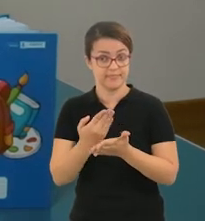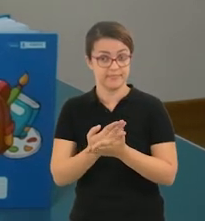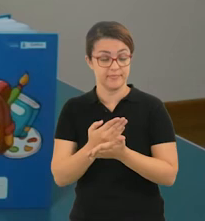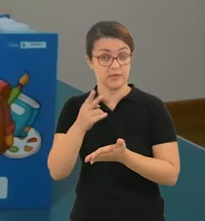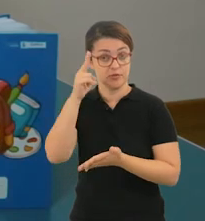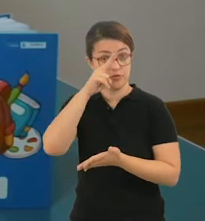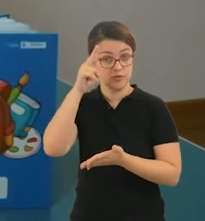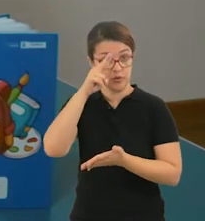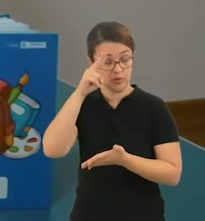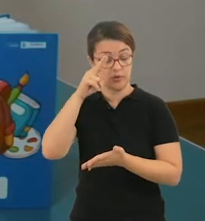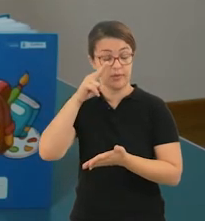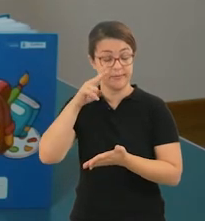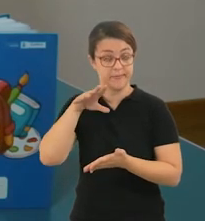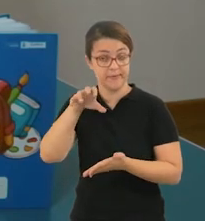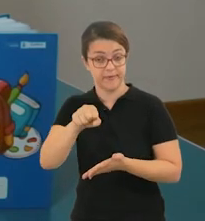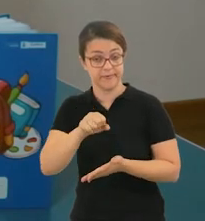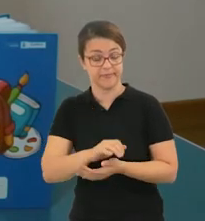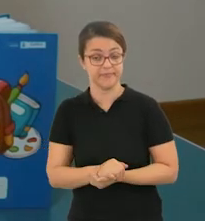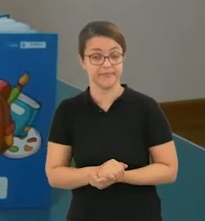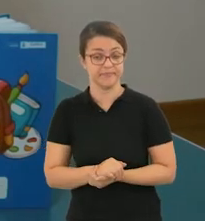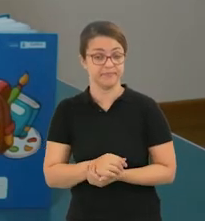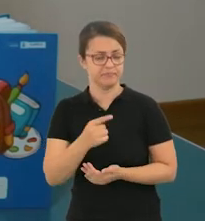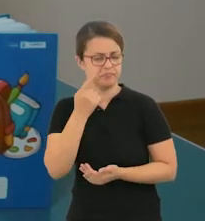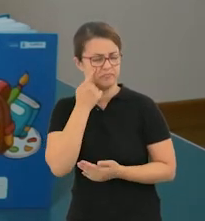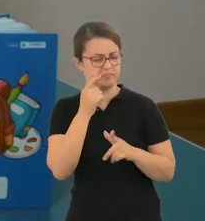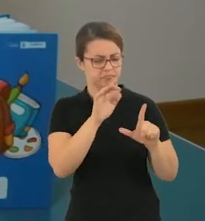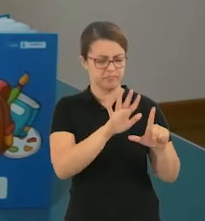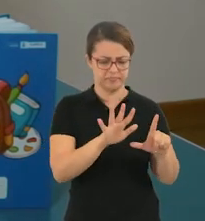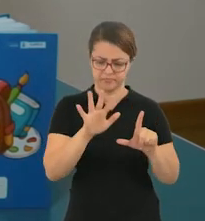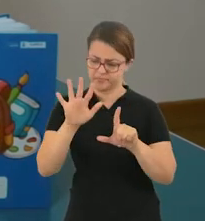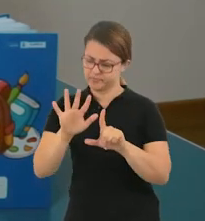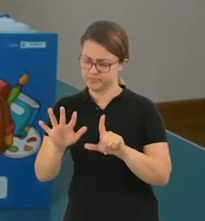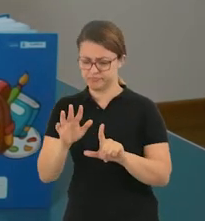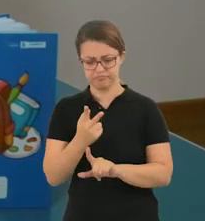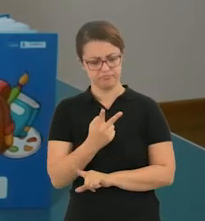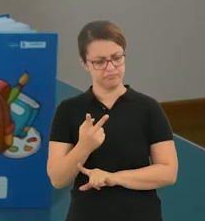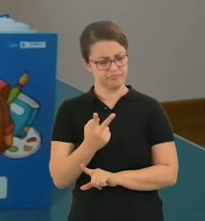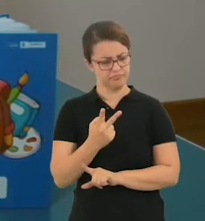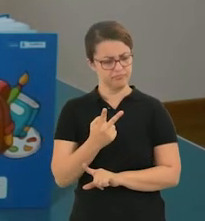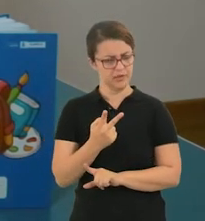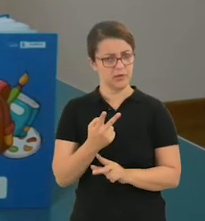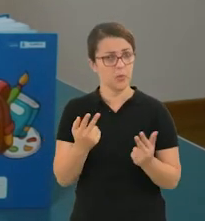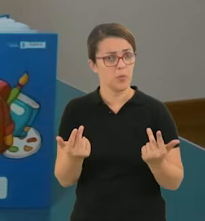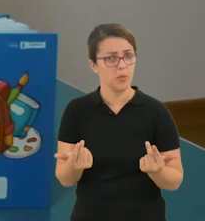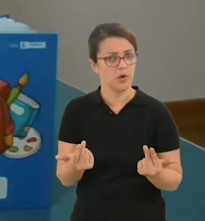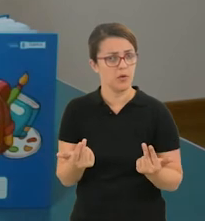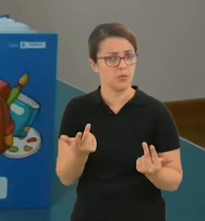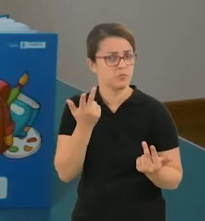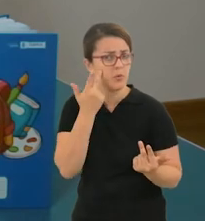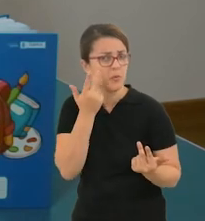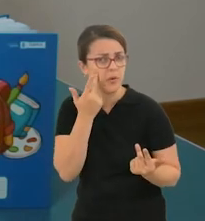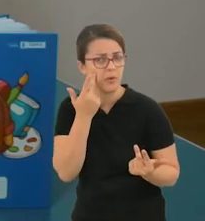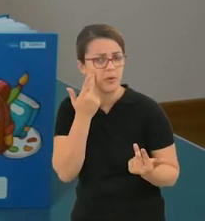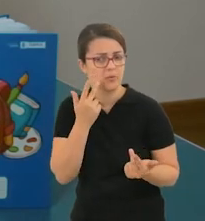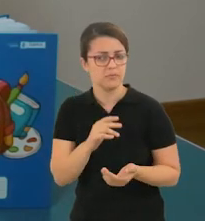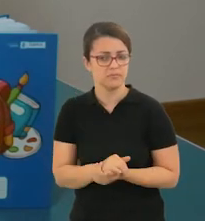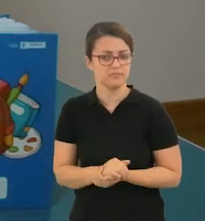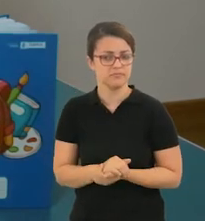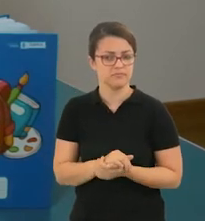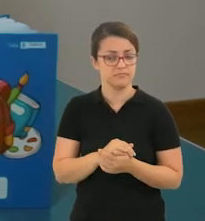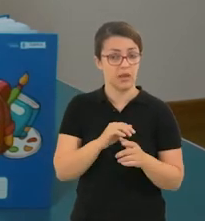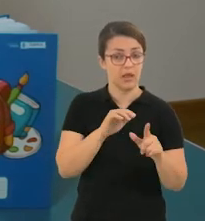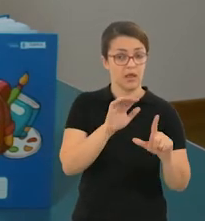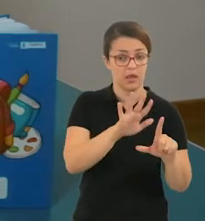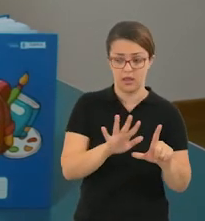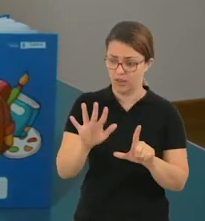de história. Isso mesmo. Por quê? Observe bem essas duas imagens. O que elas têm em comum? Vá,